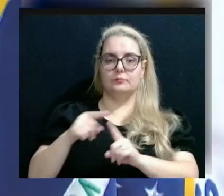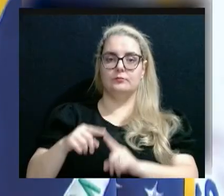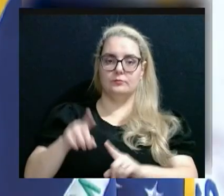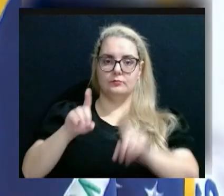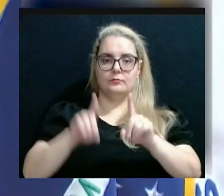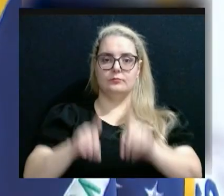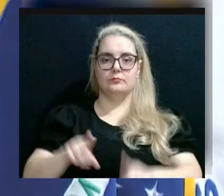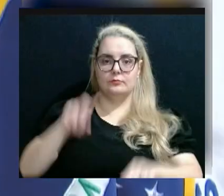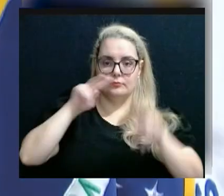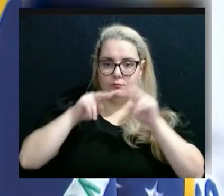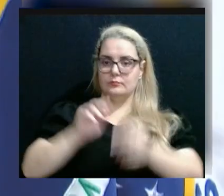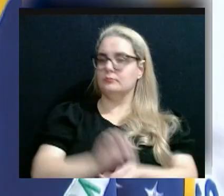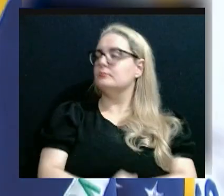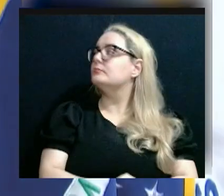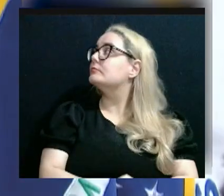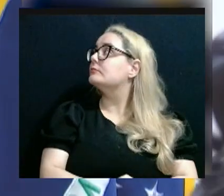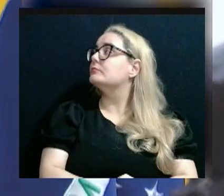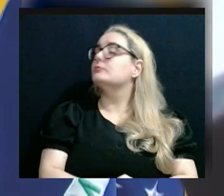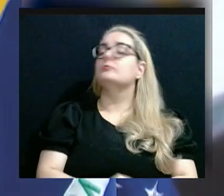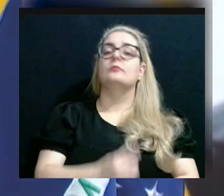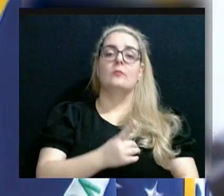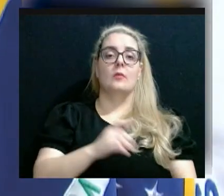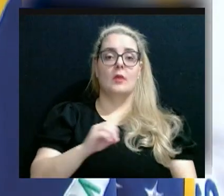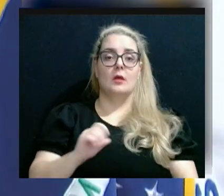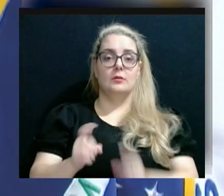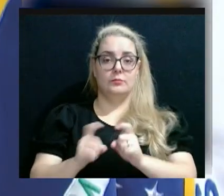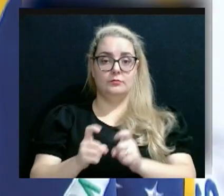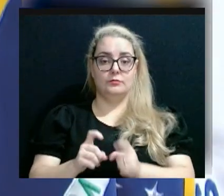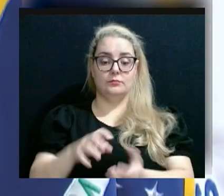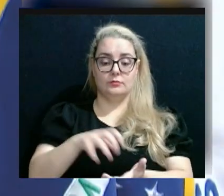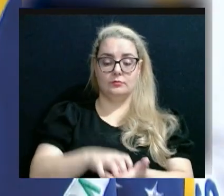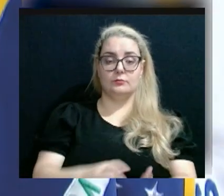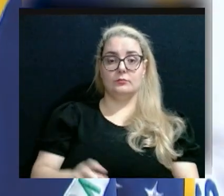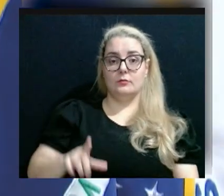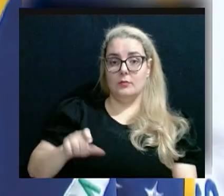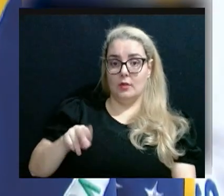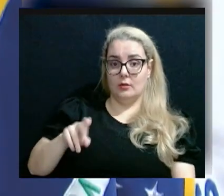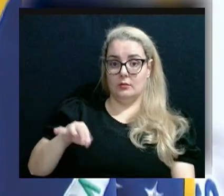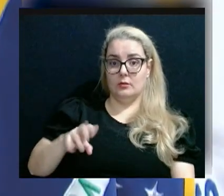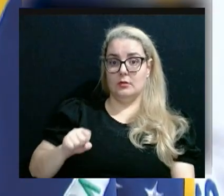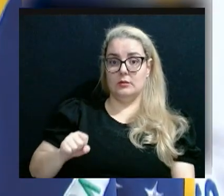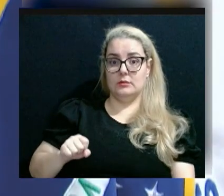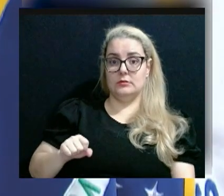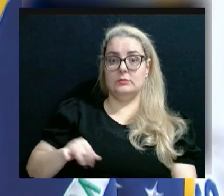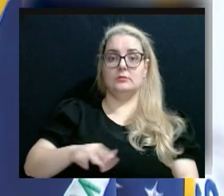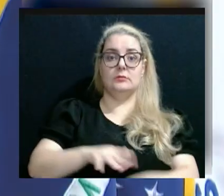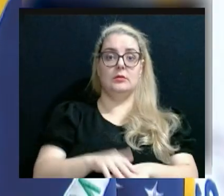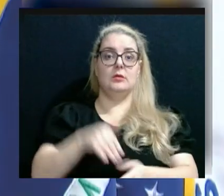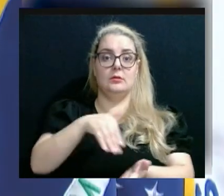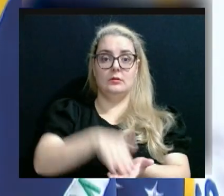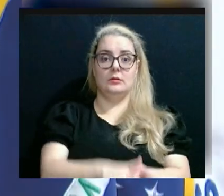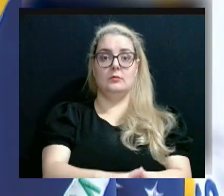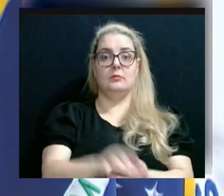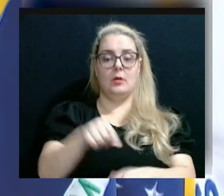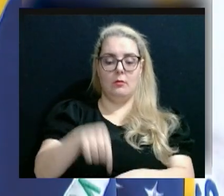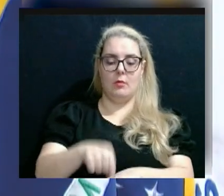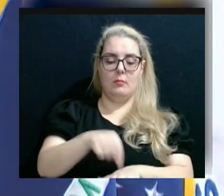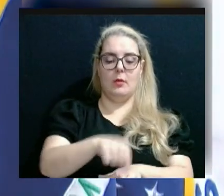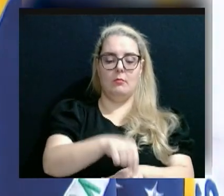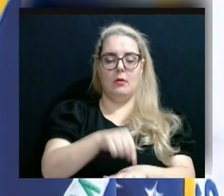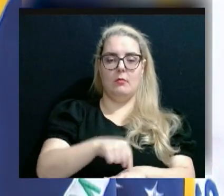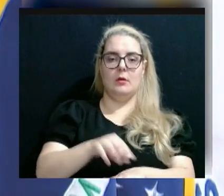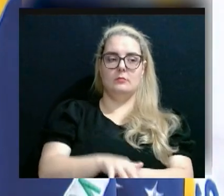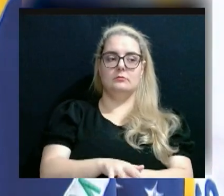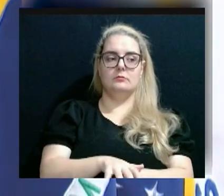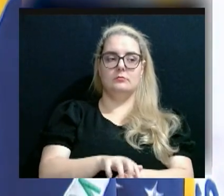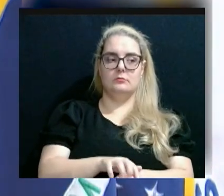Tem 100 sessões em que o Centro Cultural Luiz Braille imprime a pauta das sessões em braille, permitindo que uma